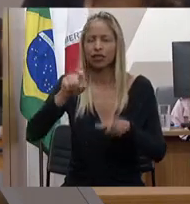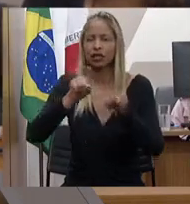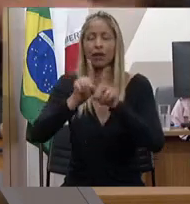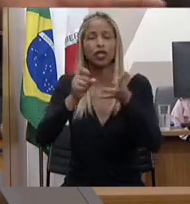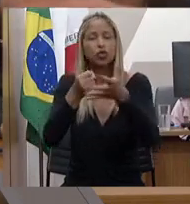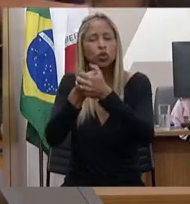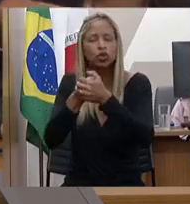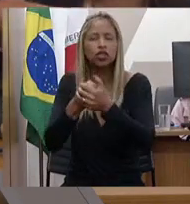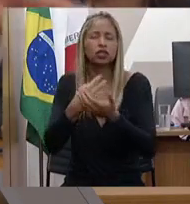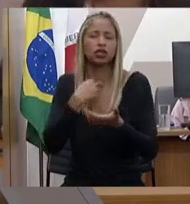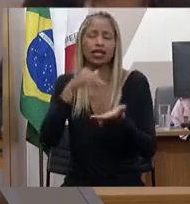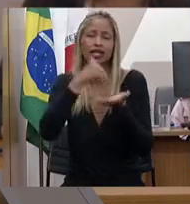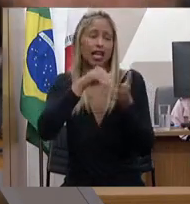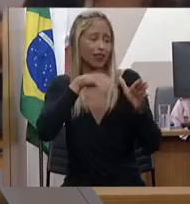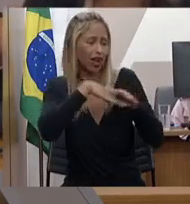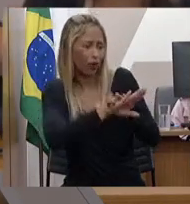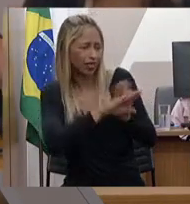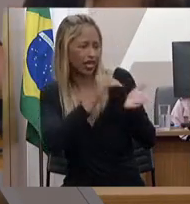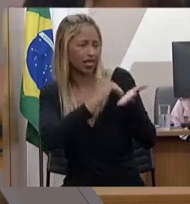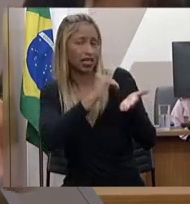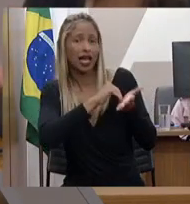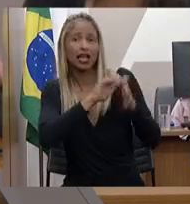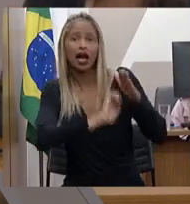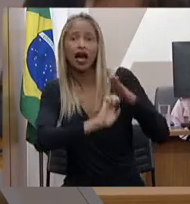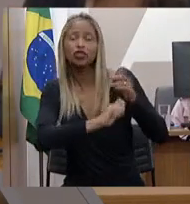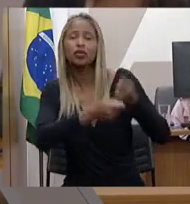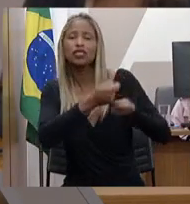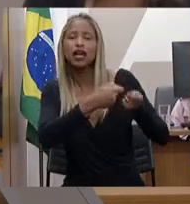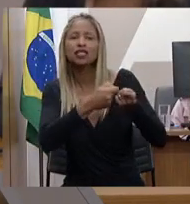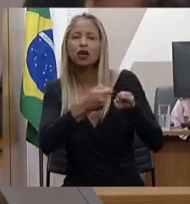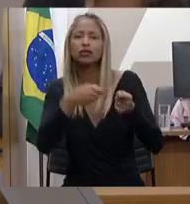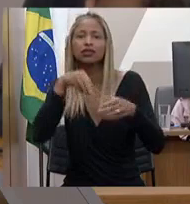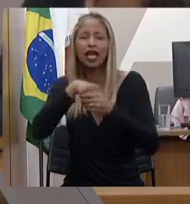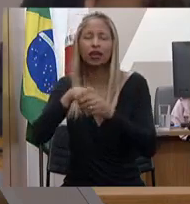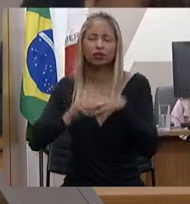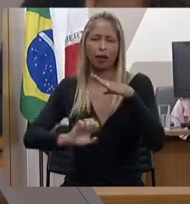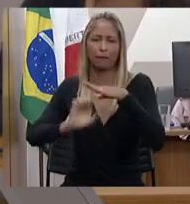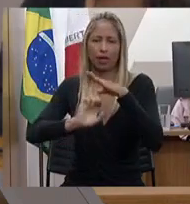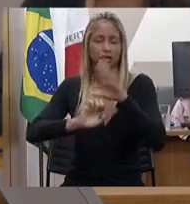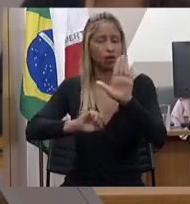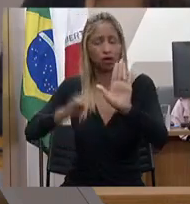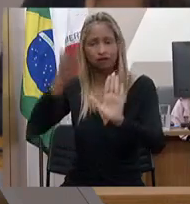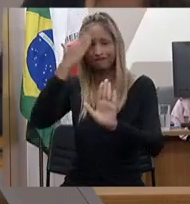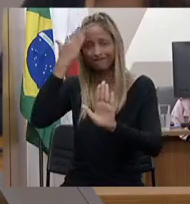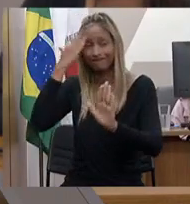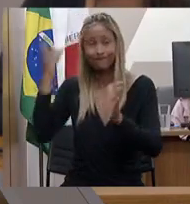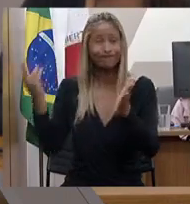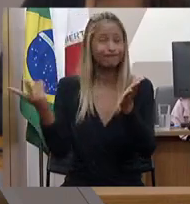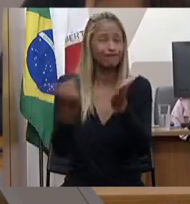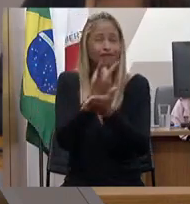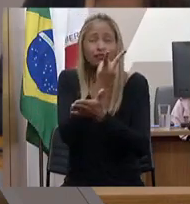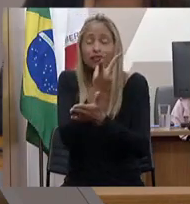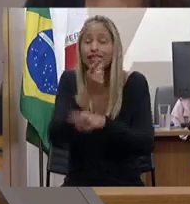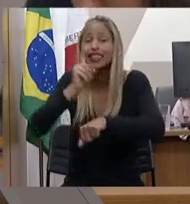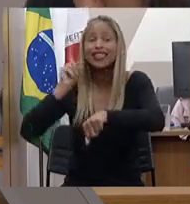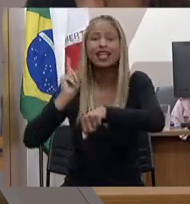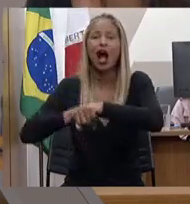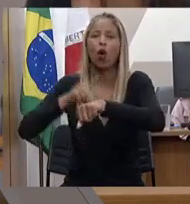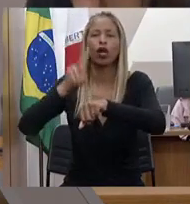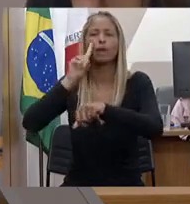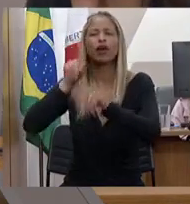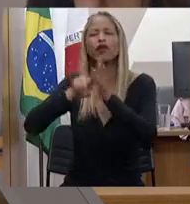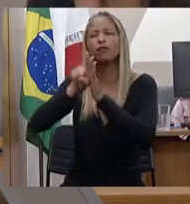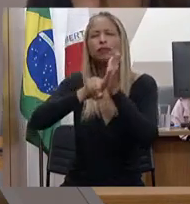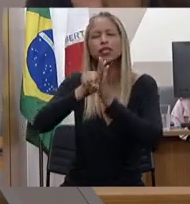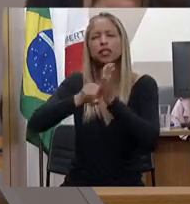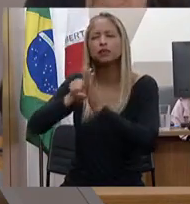não os escritórios na administração das empresas mas que a gente tenha conhecimento imediato dos acidentes que aconteceram pra gente apurar